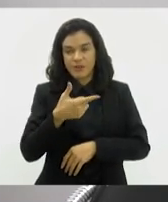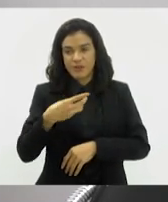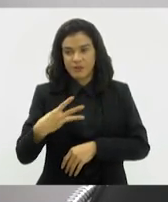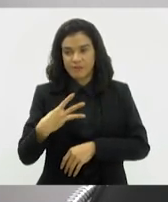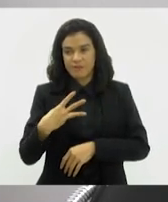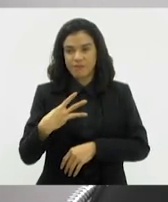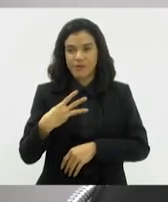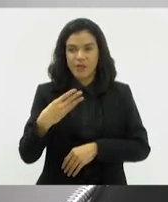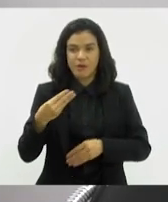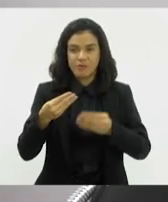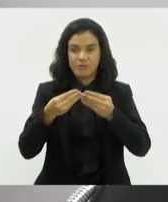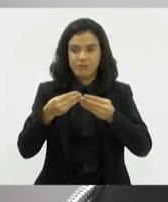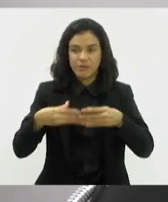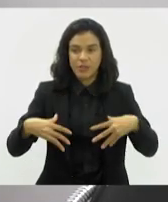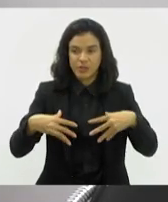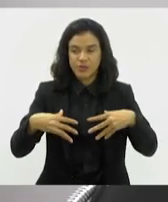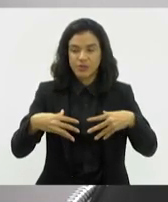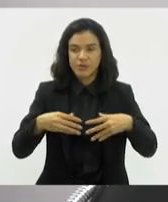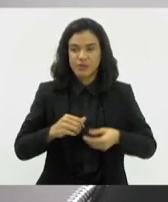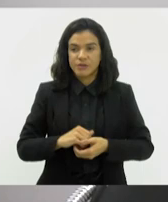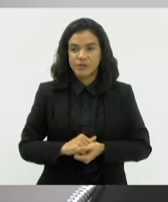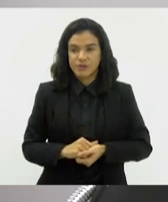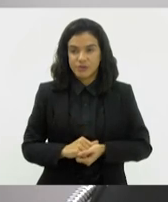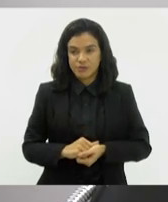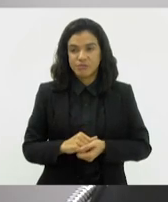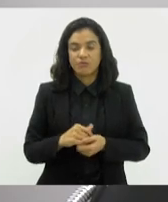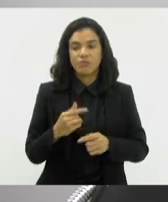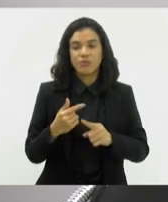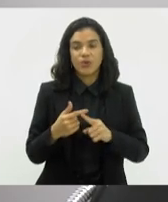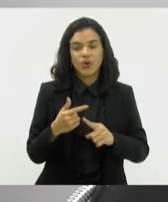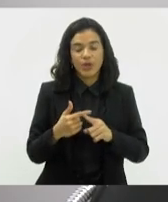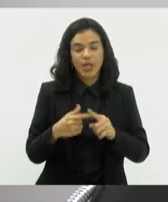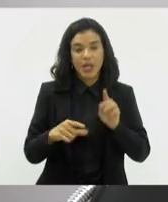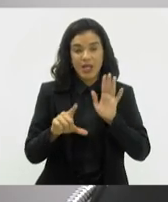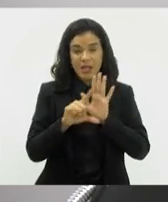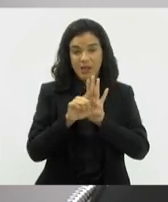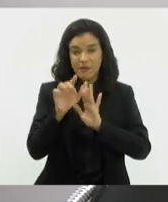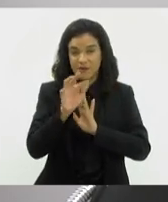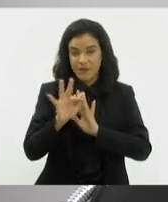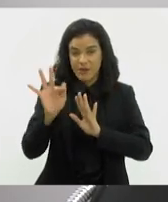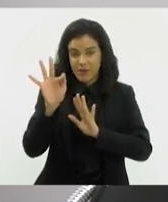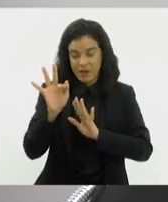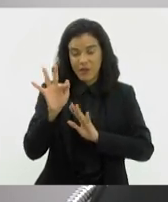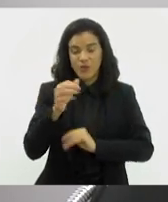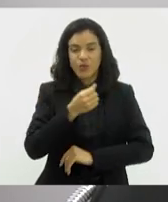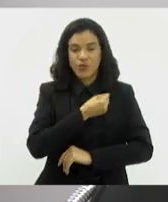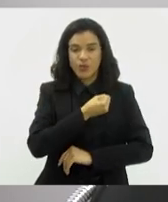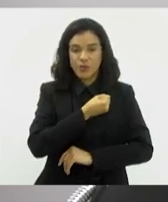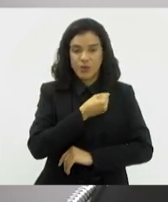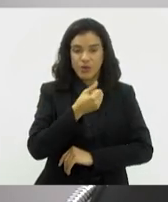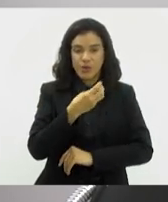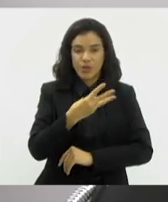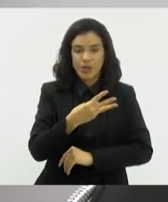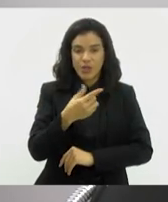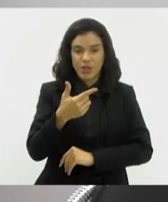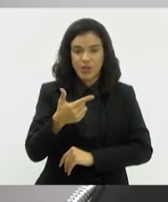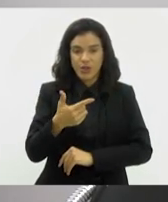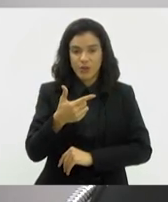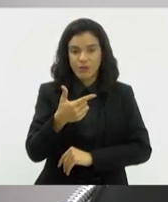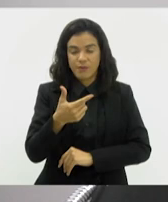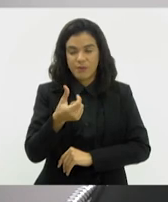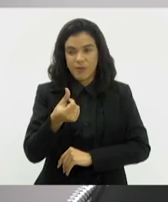pela prejudicabilidade. O projeto estaria prejudicado pela lei federal número